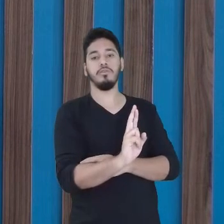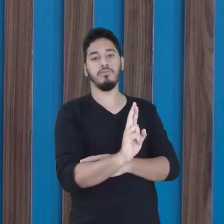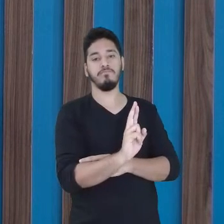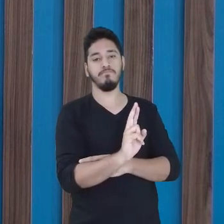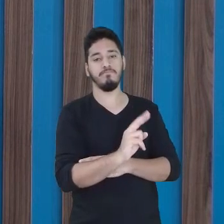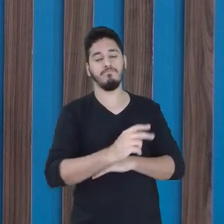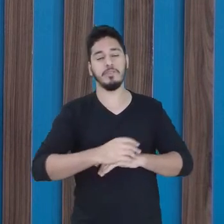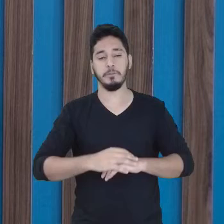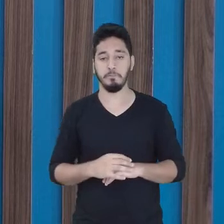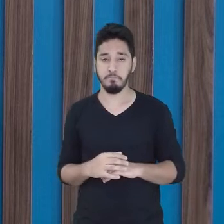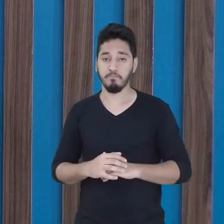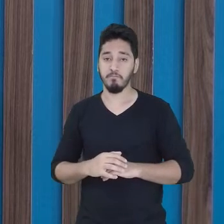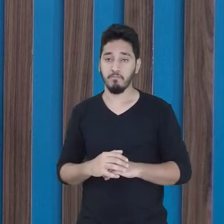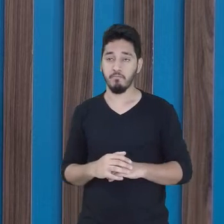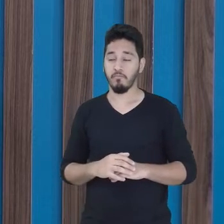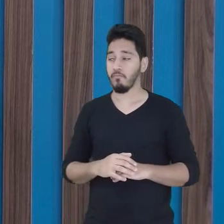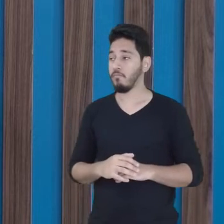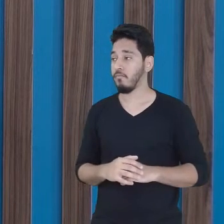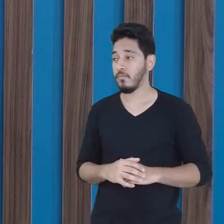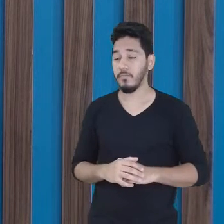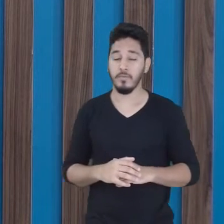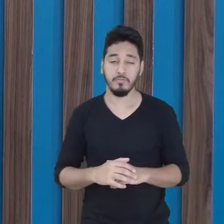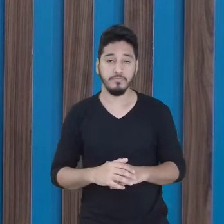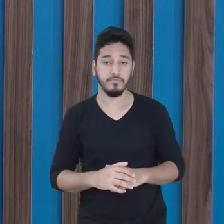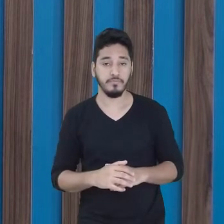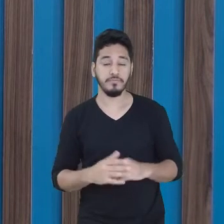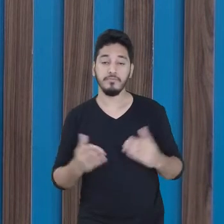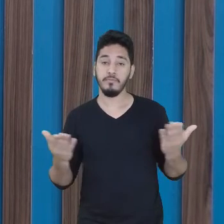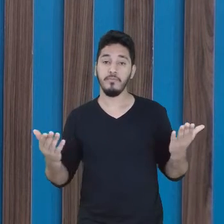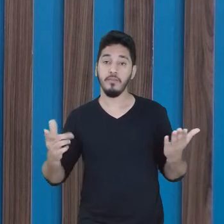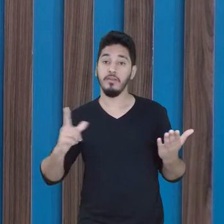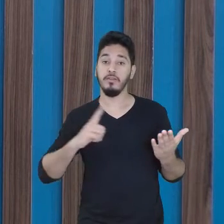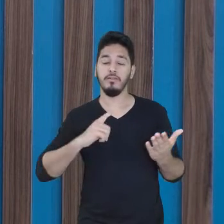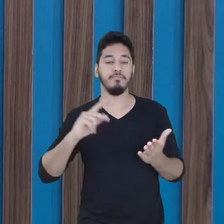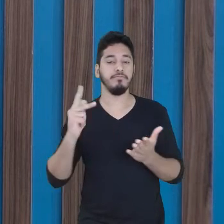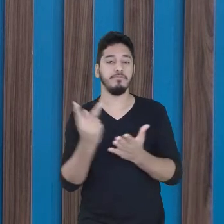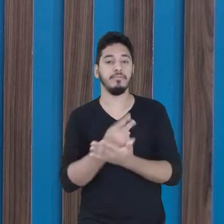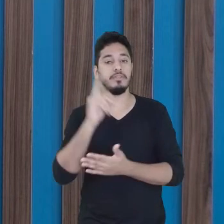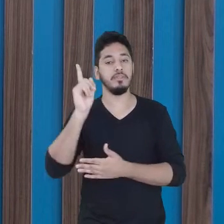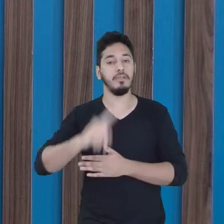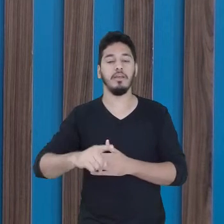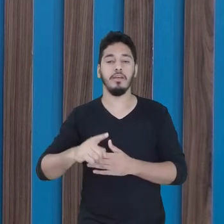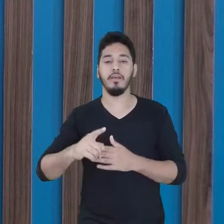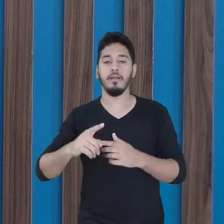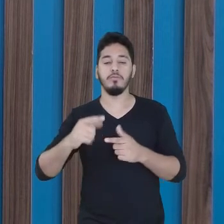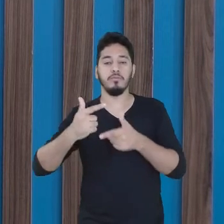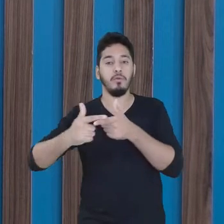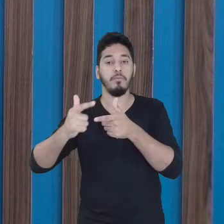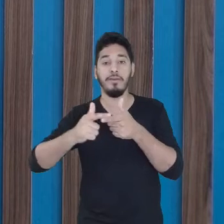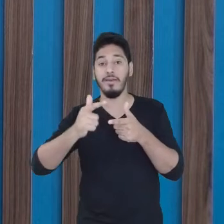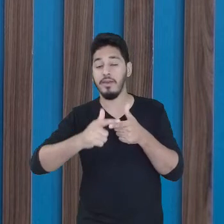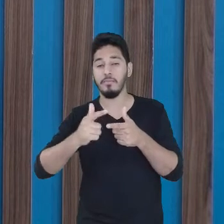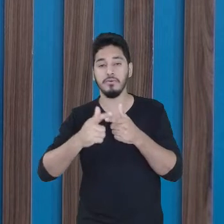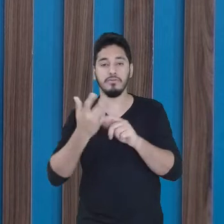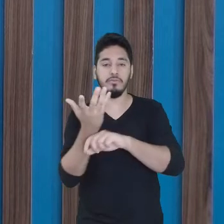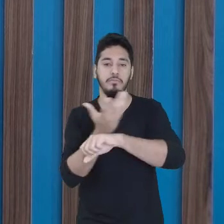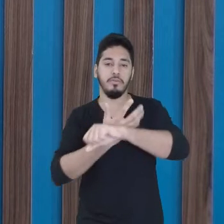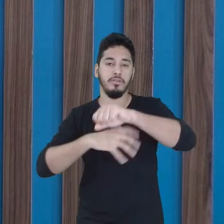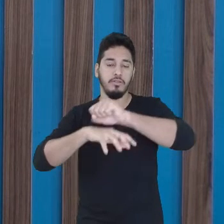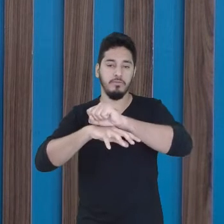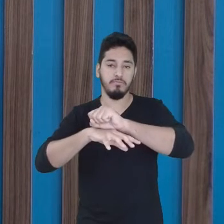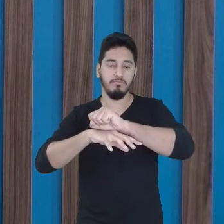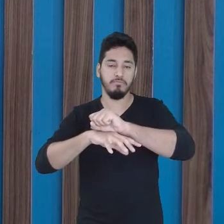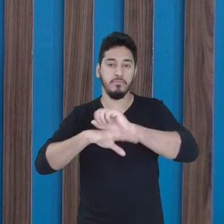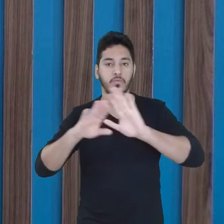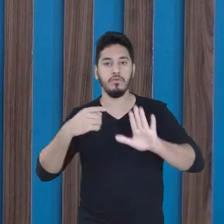E aí cai, né, sobre a situação que é os desastres, né, ambientais aí, quando